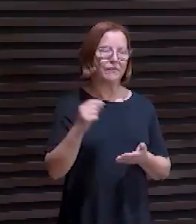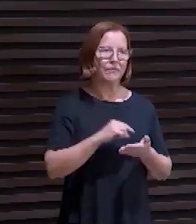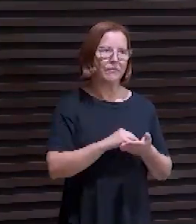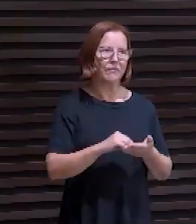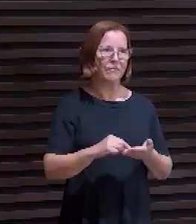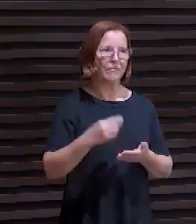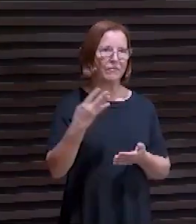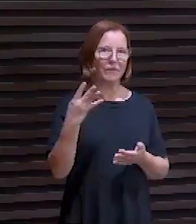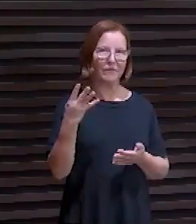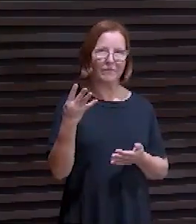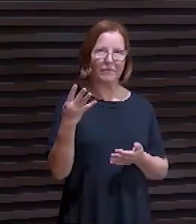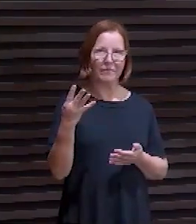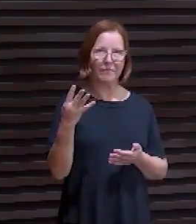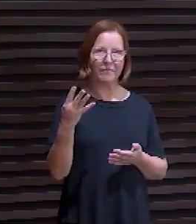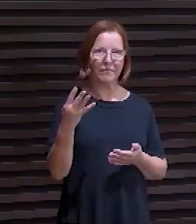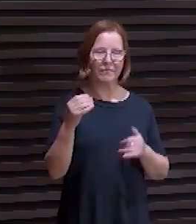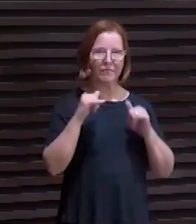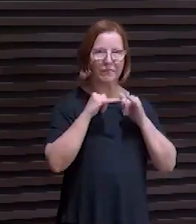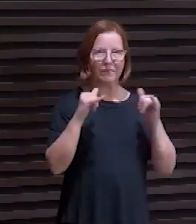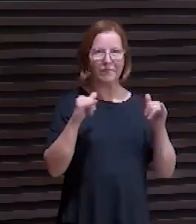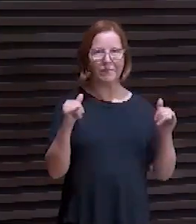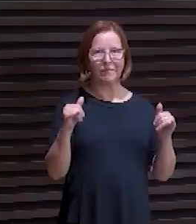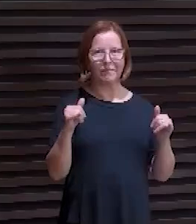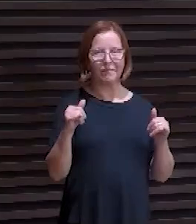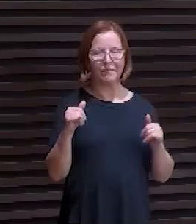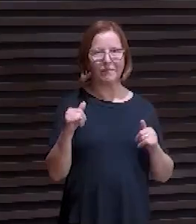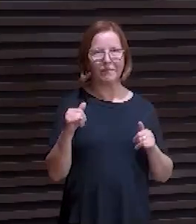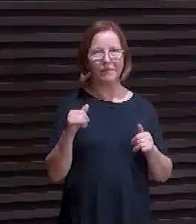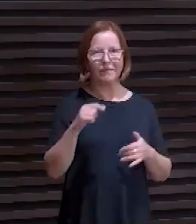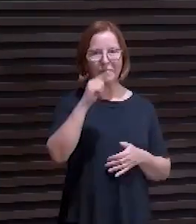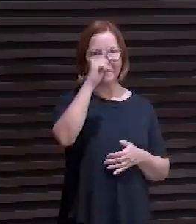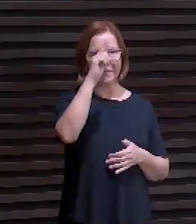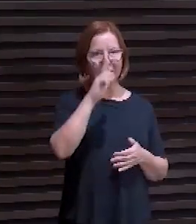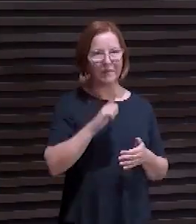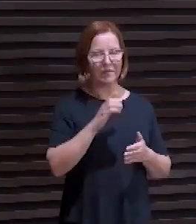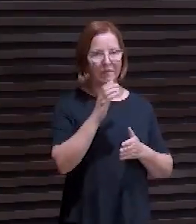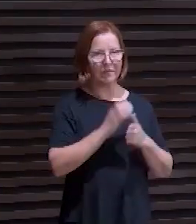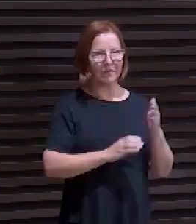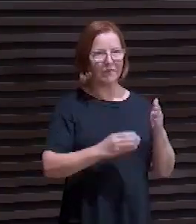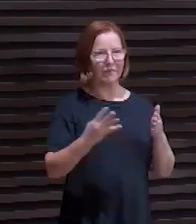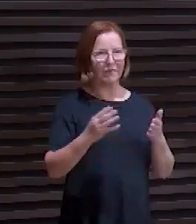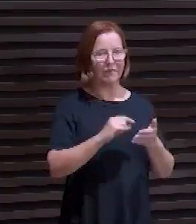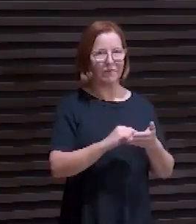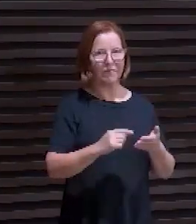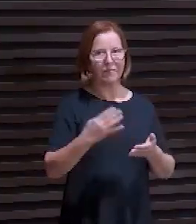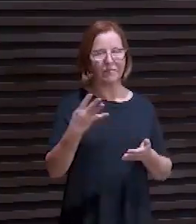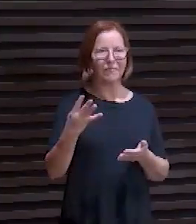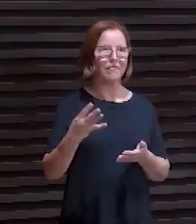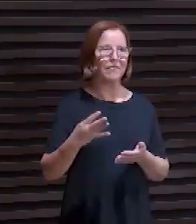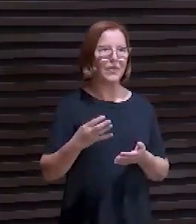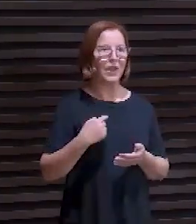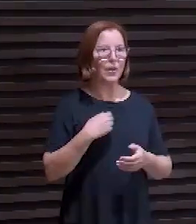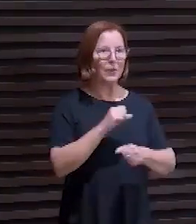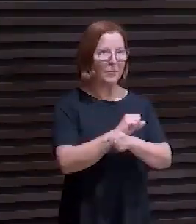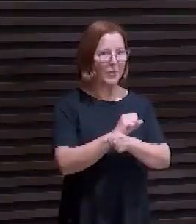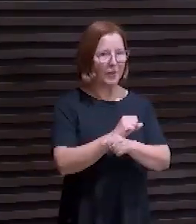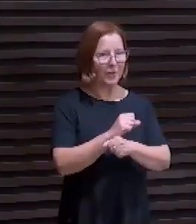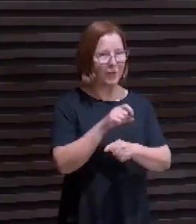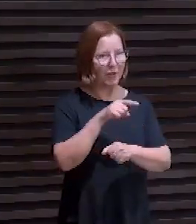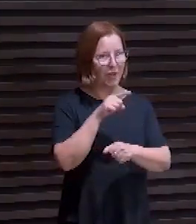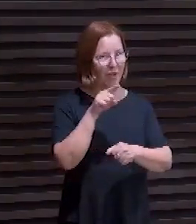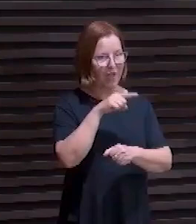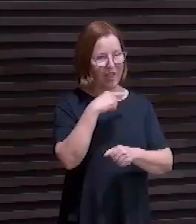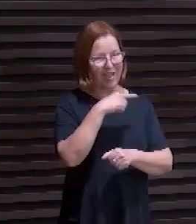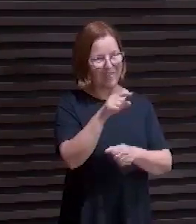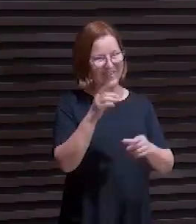versículo 4, diz assim, Gálatas 4, 4. Estou esperando vocês acharem.